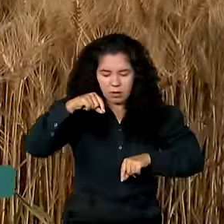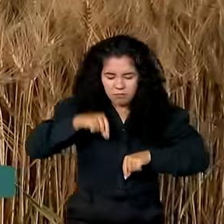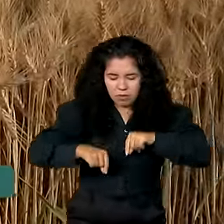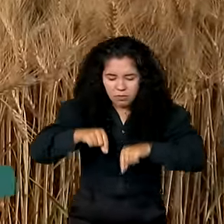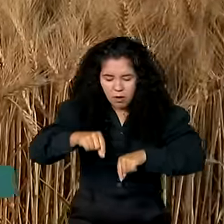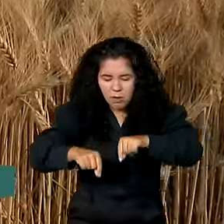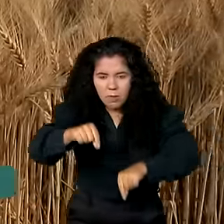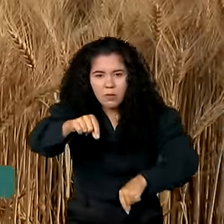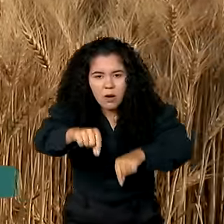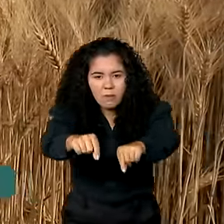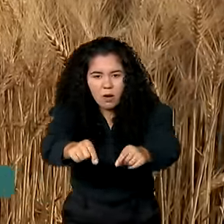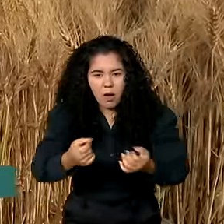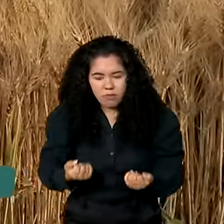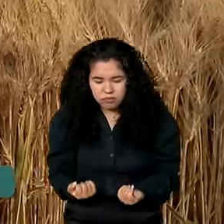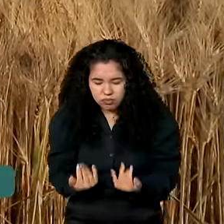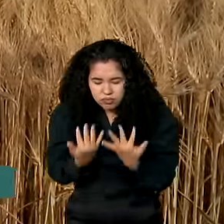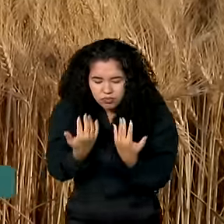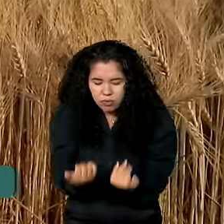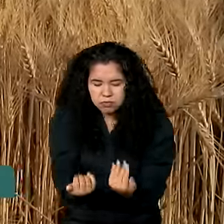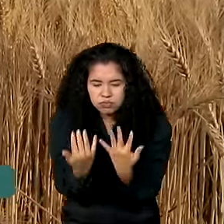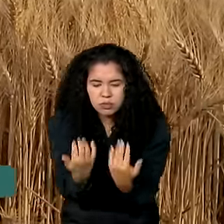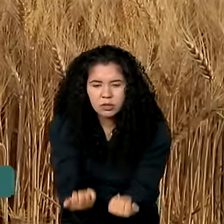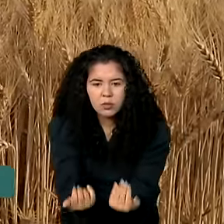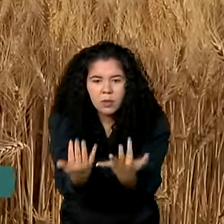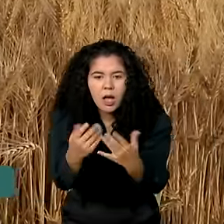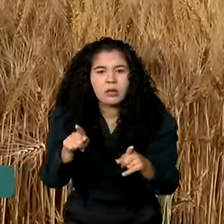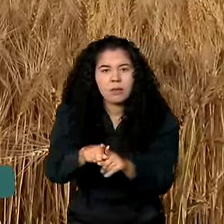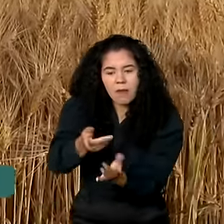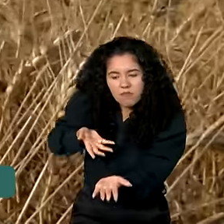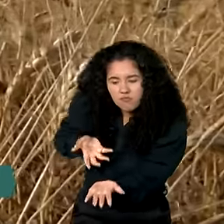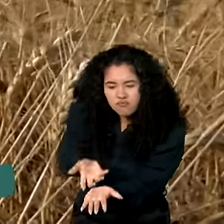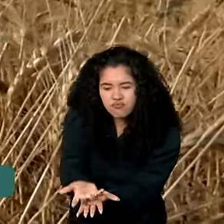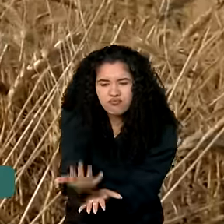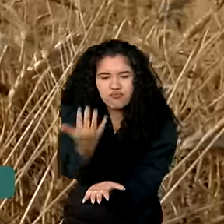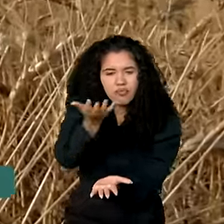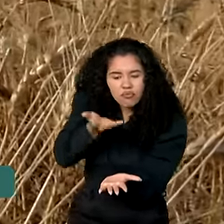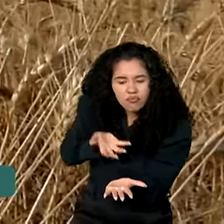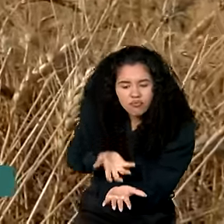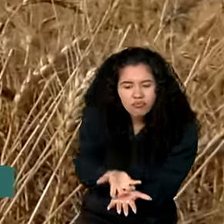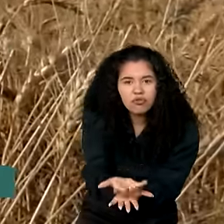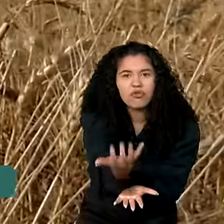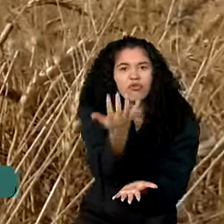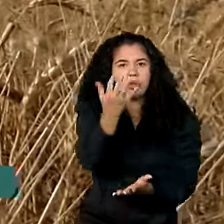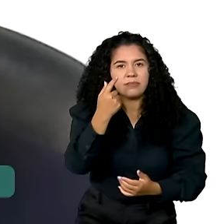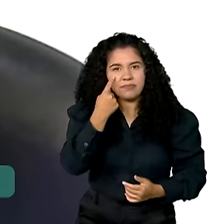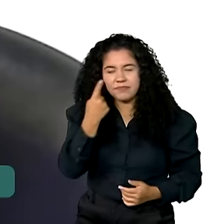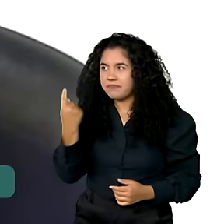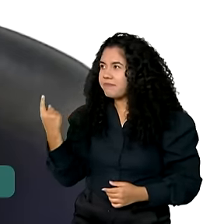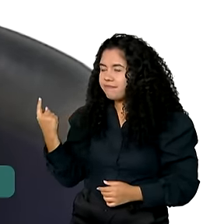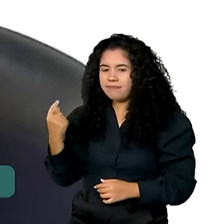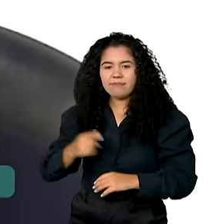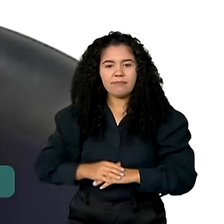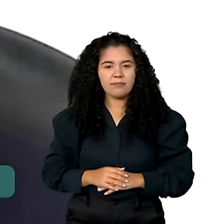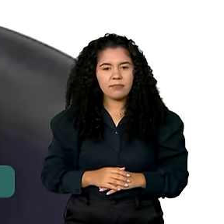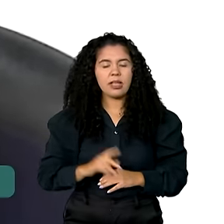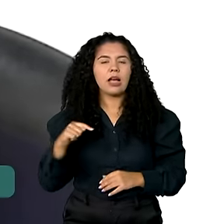uma expectativa de recuperação na produtividade média das lavouras do país. Nós temos